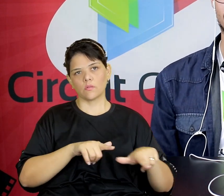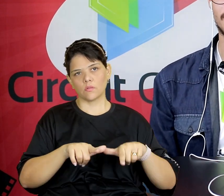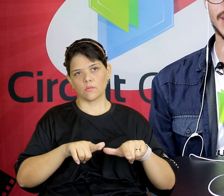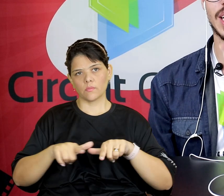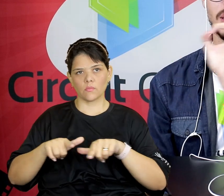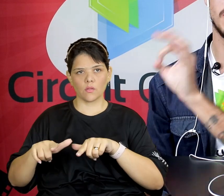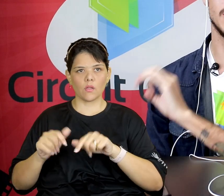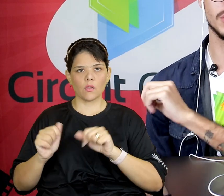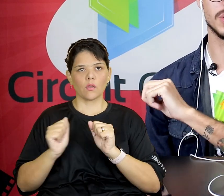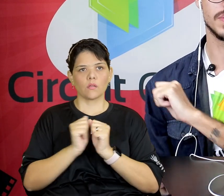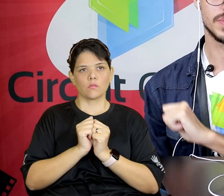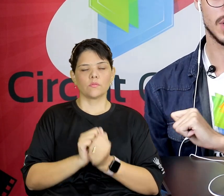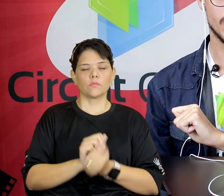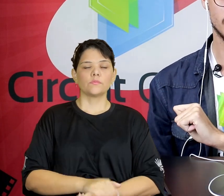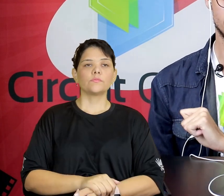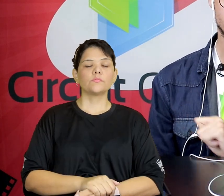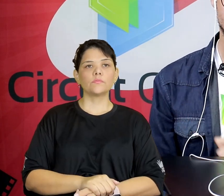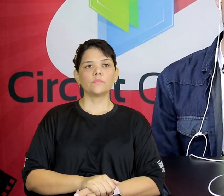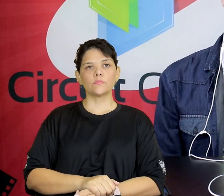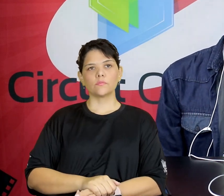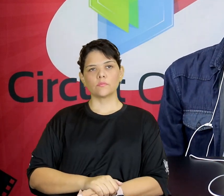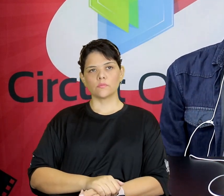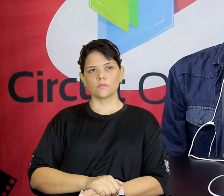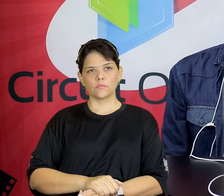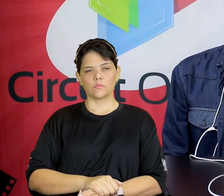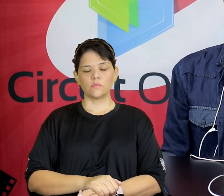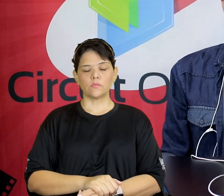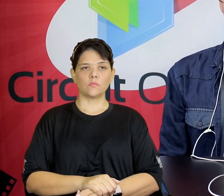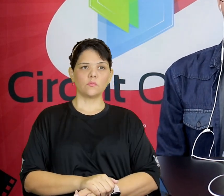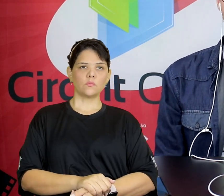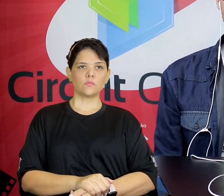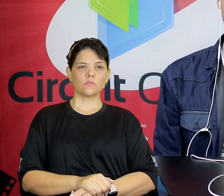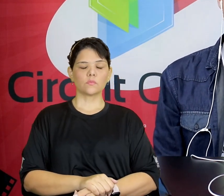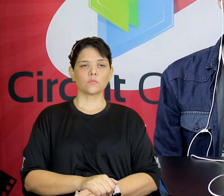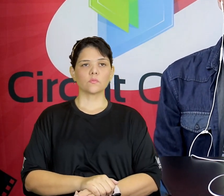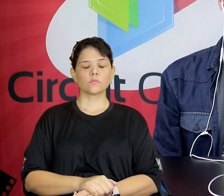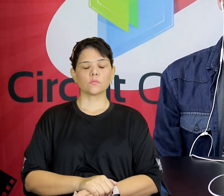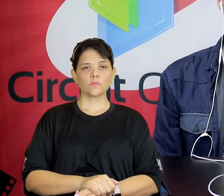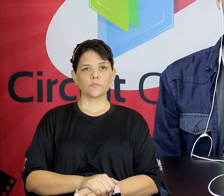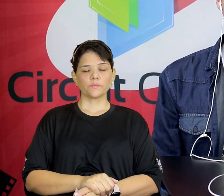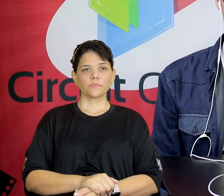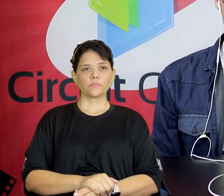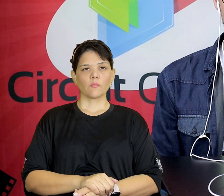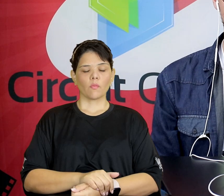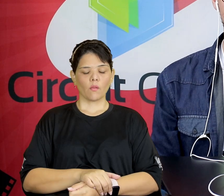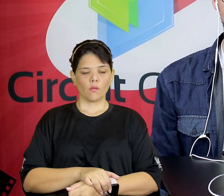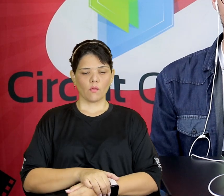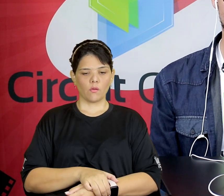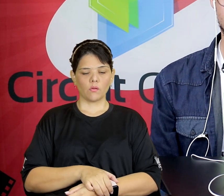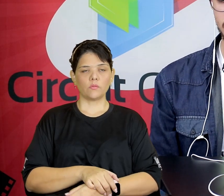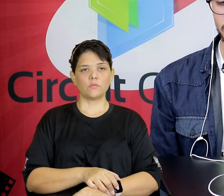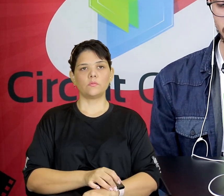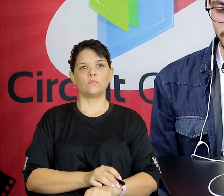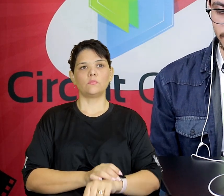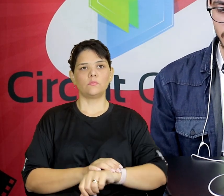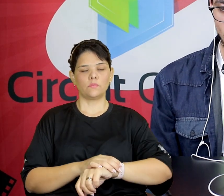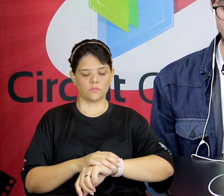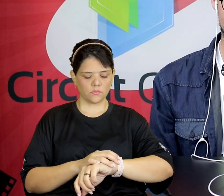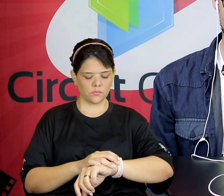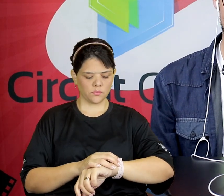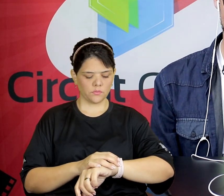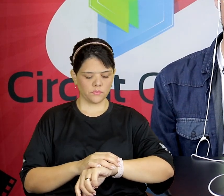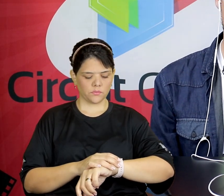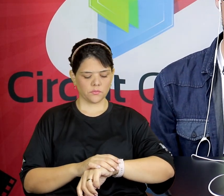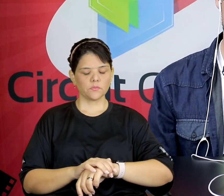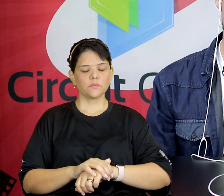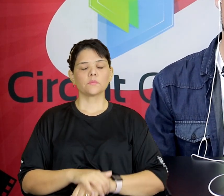sobre cada parte hoje. Tranquilo? A gente já falou de log. Antes de tocar